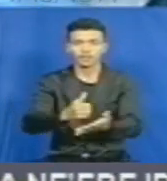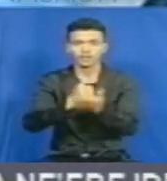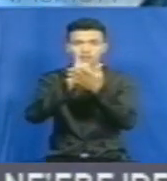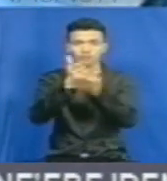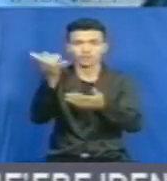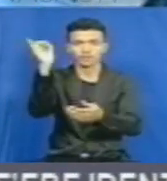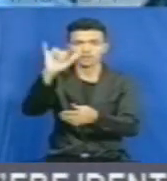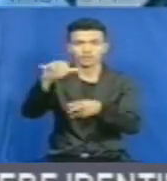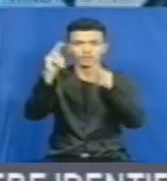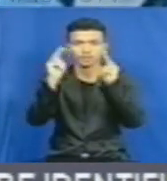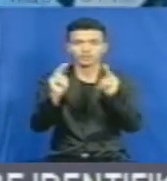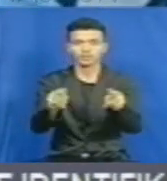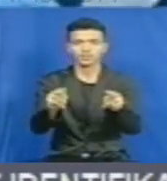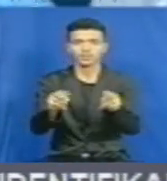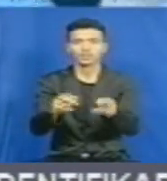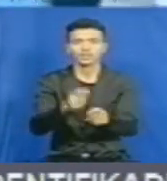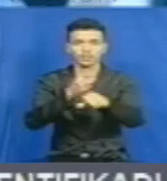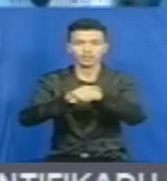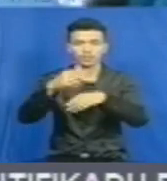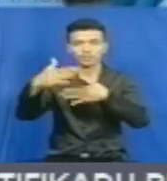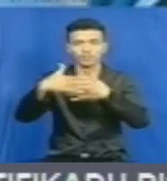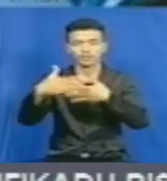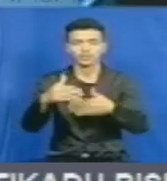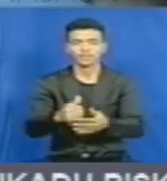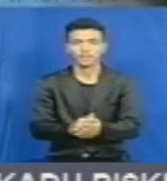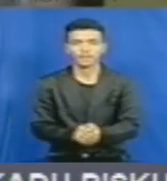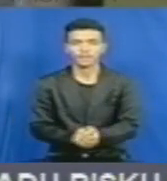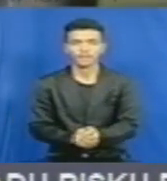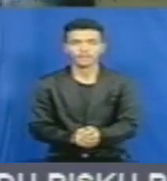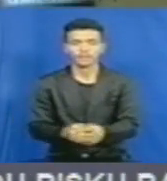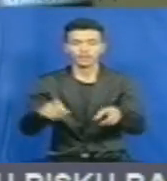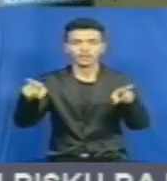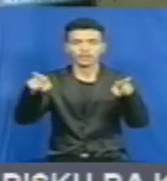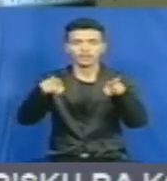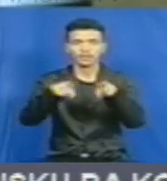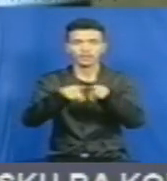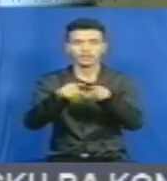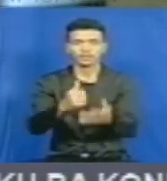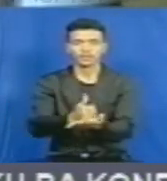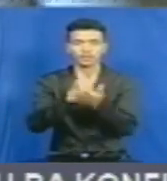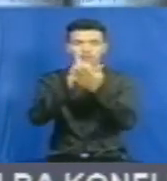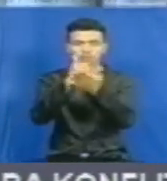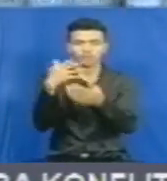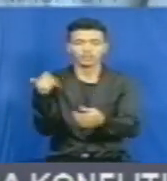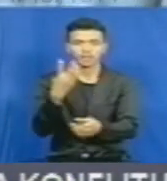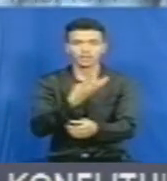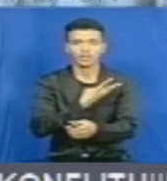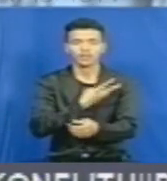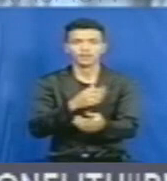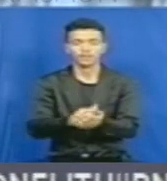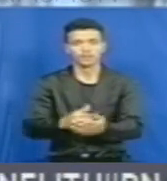siren necesidade, mesmo ba tempo badak nilaran. Ne hane sa azura nene tika mei, ham nilar